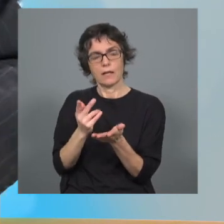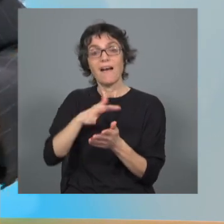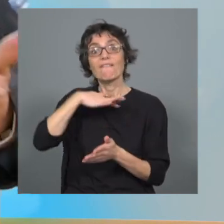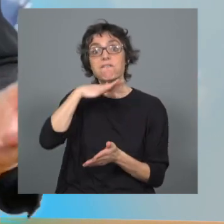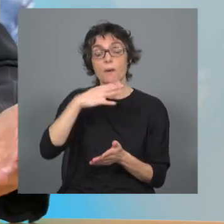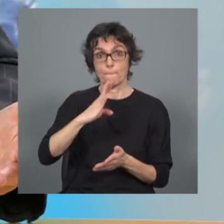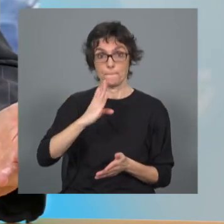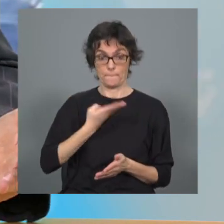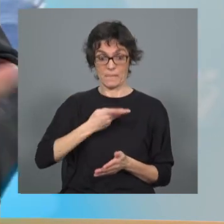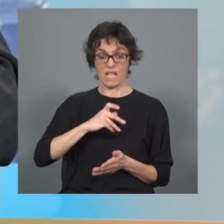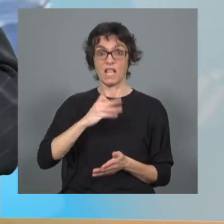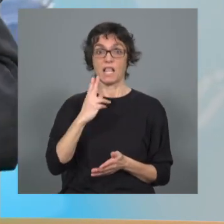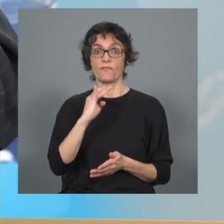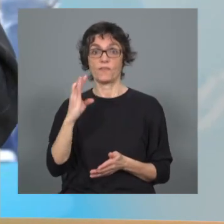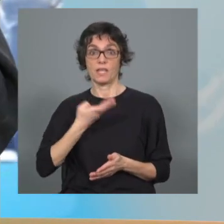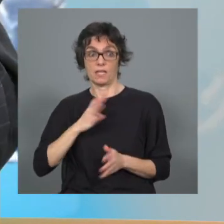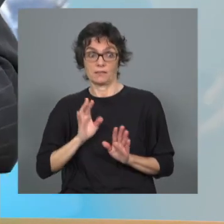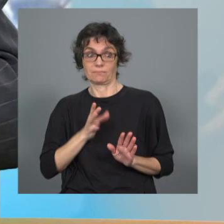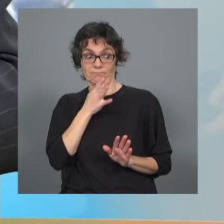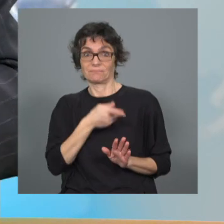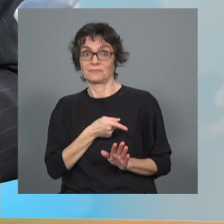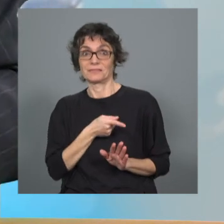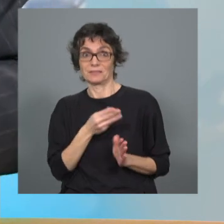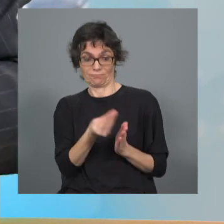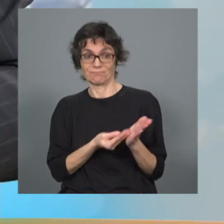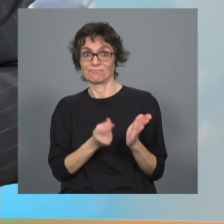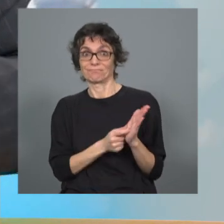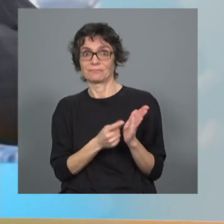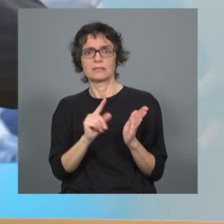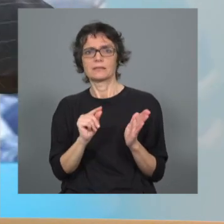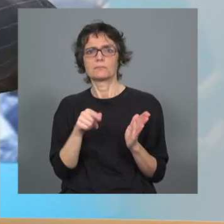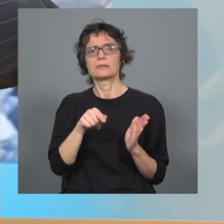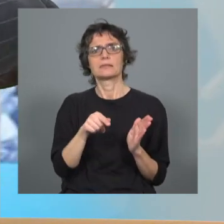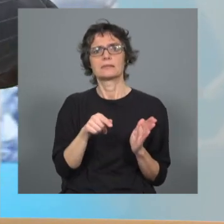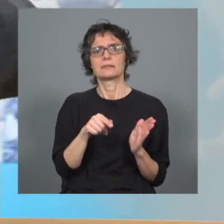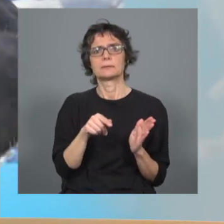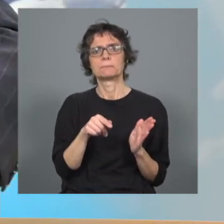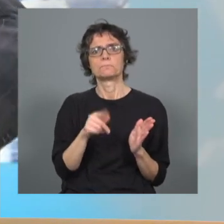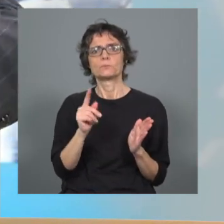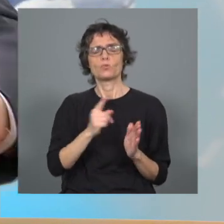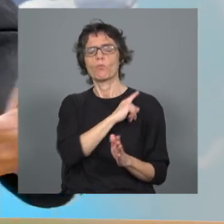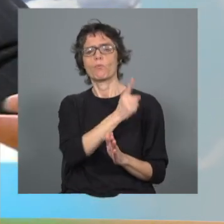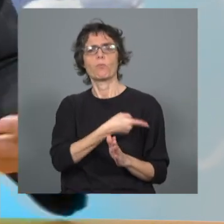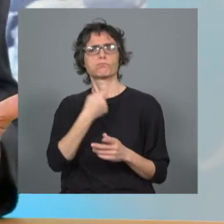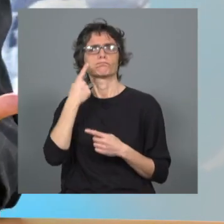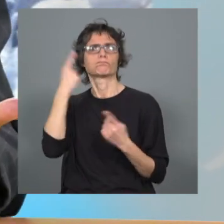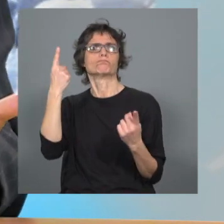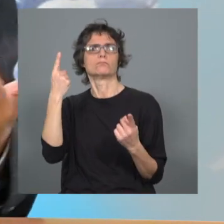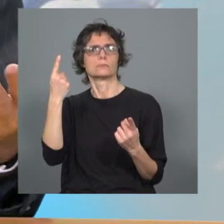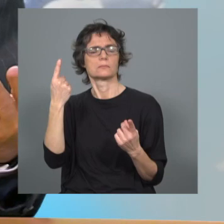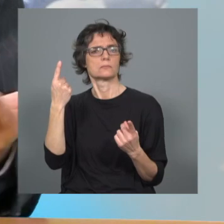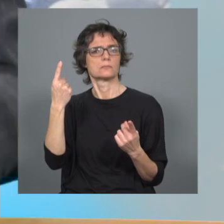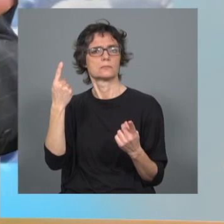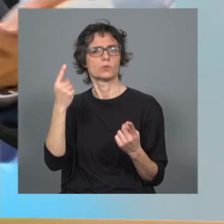o reino do nosso pai David, mas não pela espada, nem pelo poder, pelo